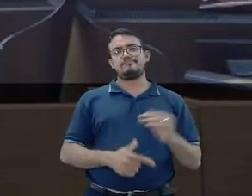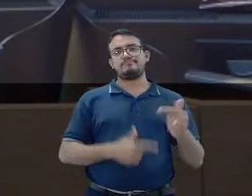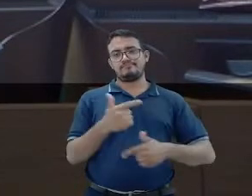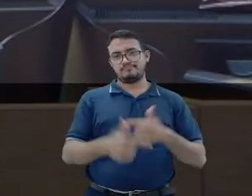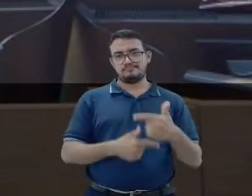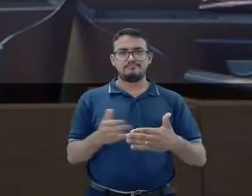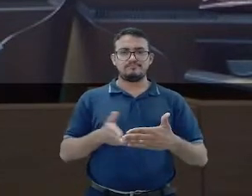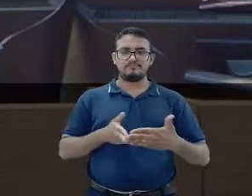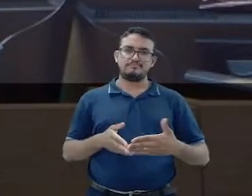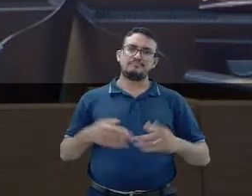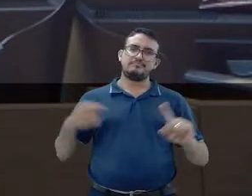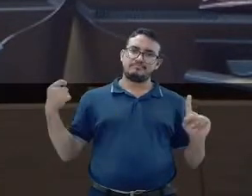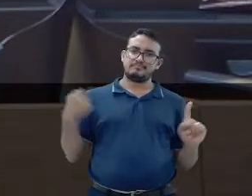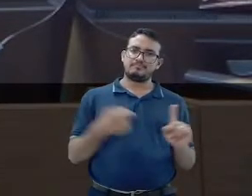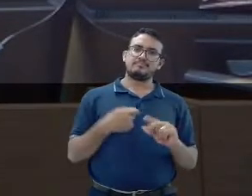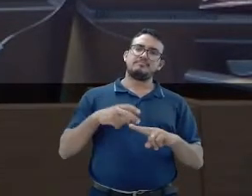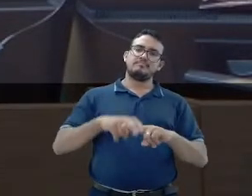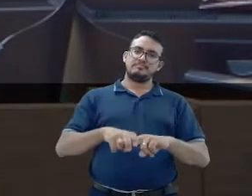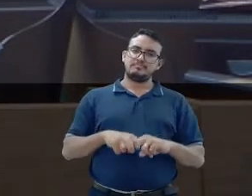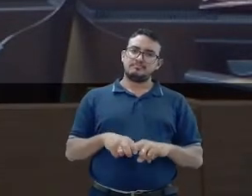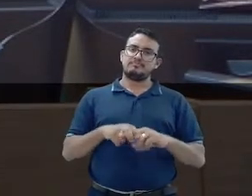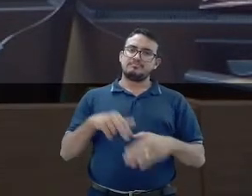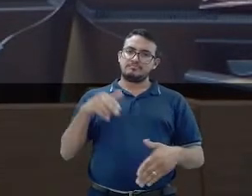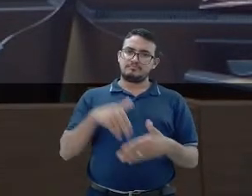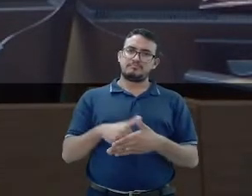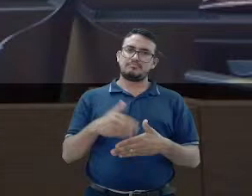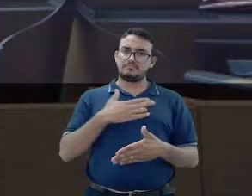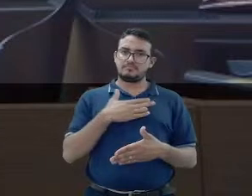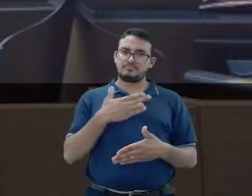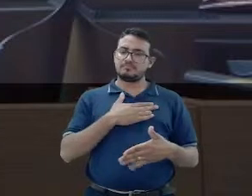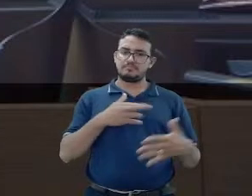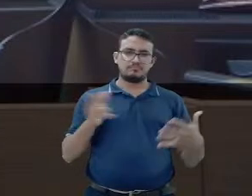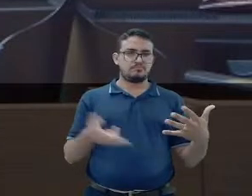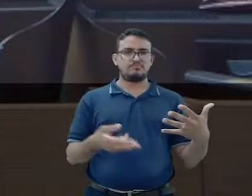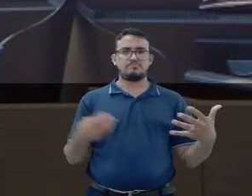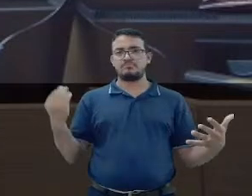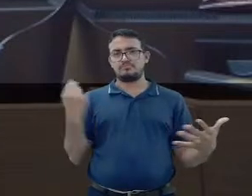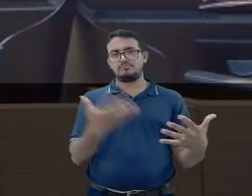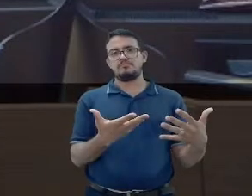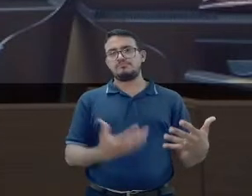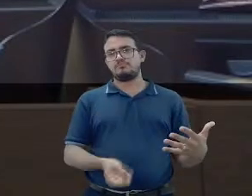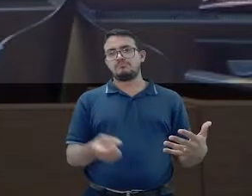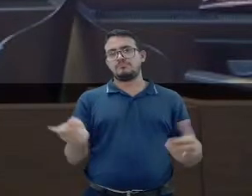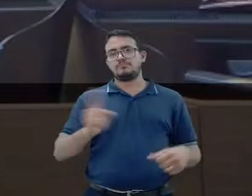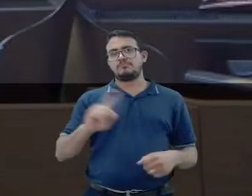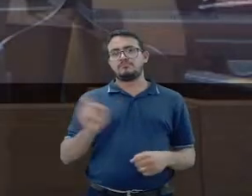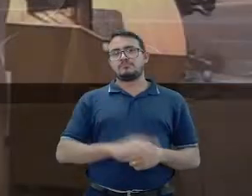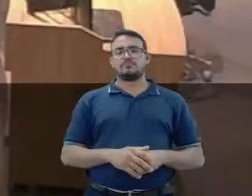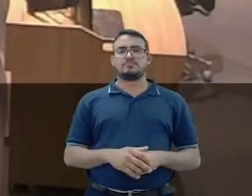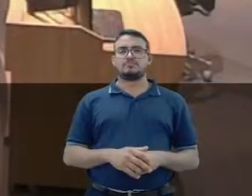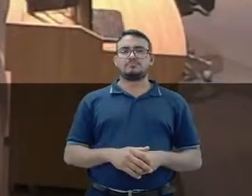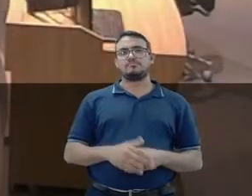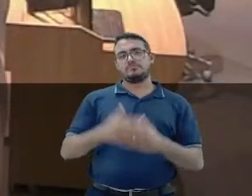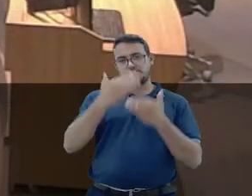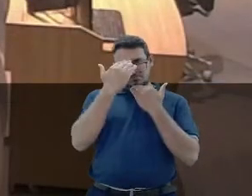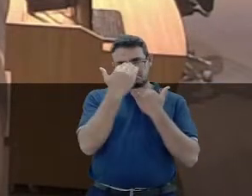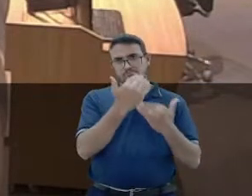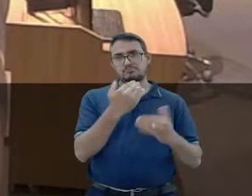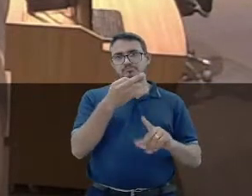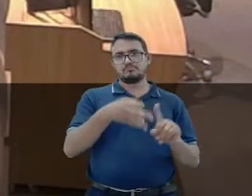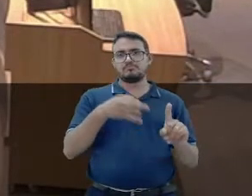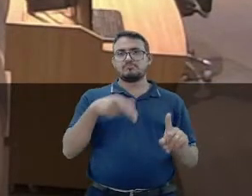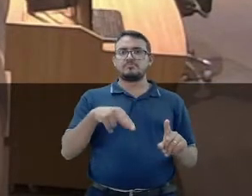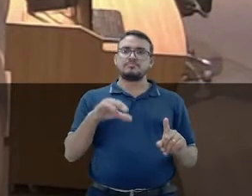senhor presidente, a minha proposta de decisão é pela negativa de provimento ao recurso. Obrigado, desembargador Nicanor. Como